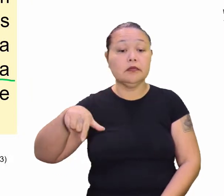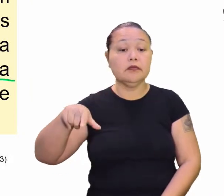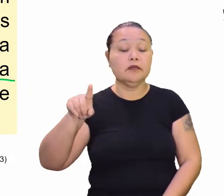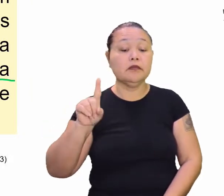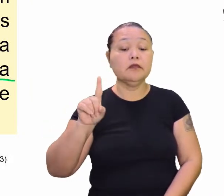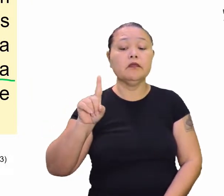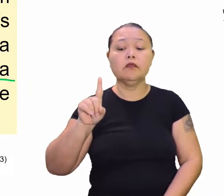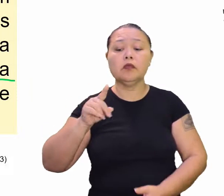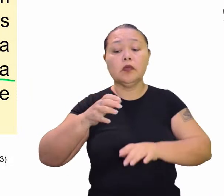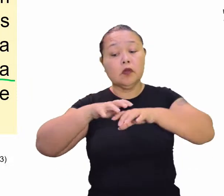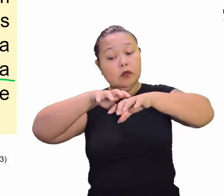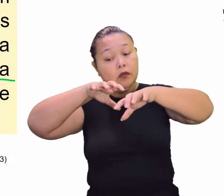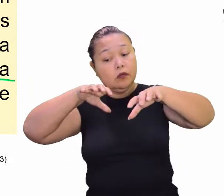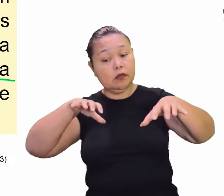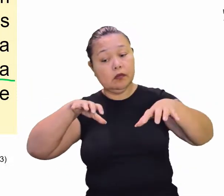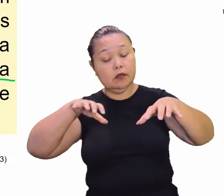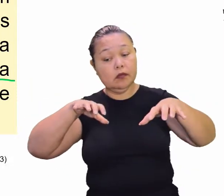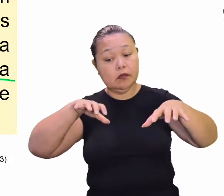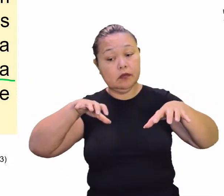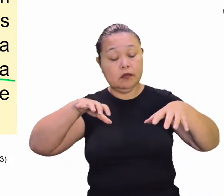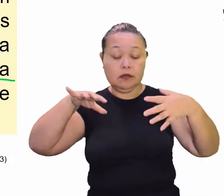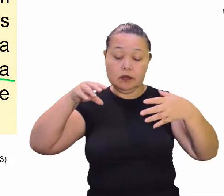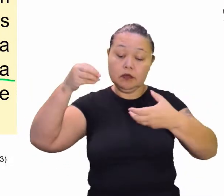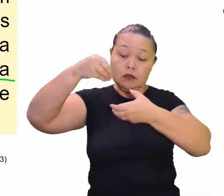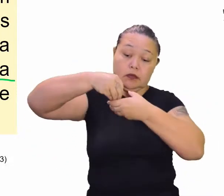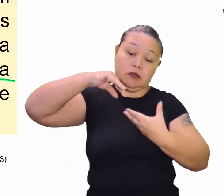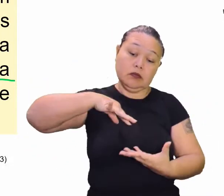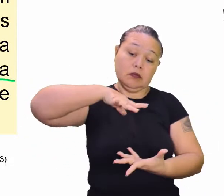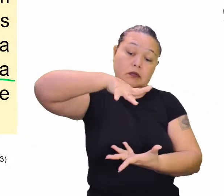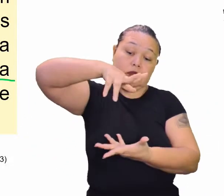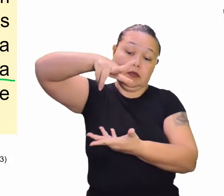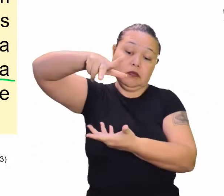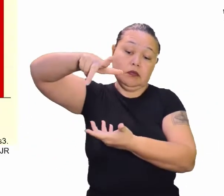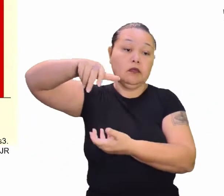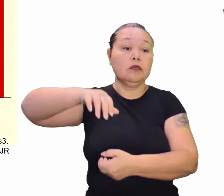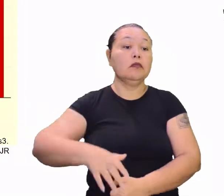de exclusão na globalização.